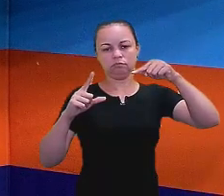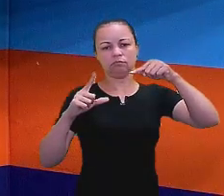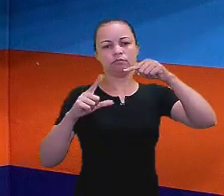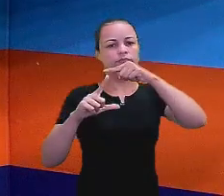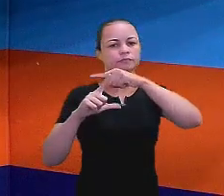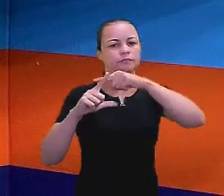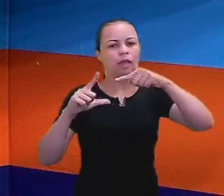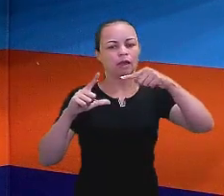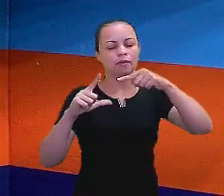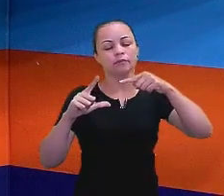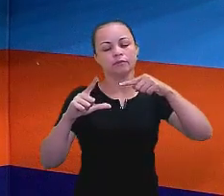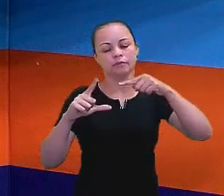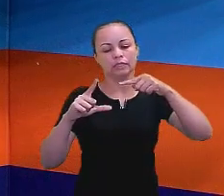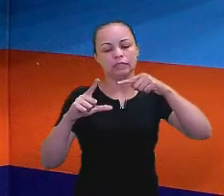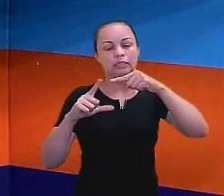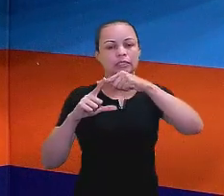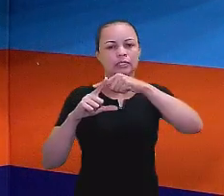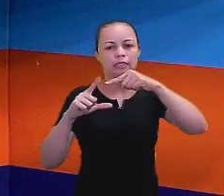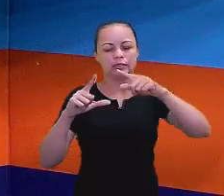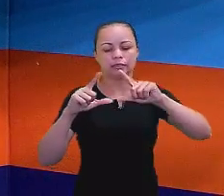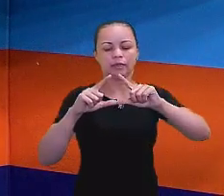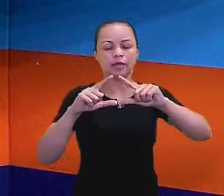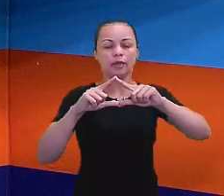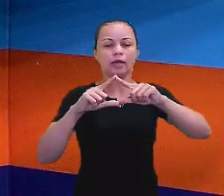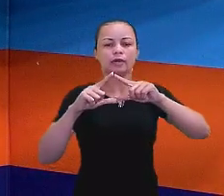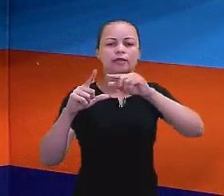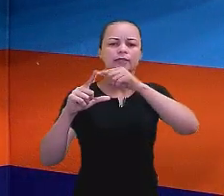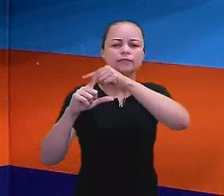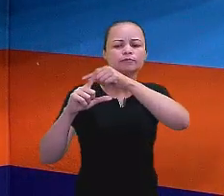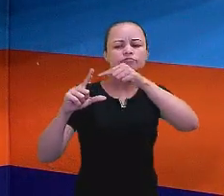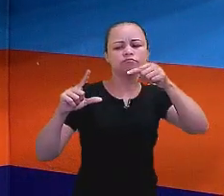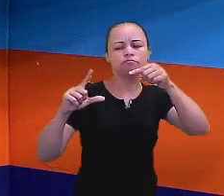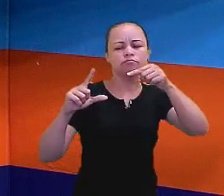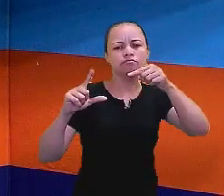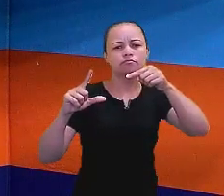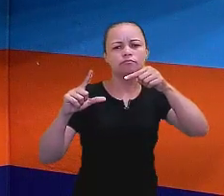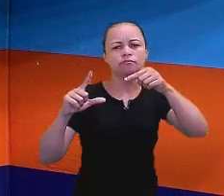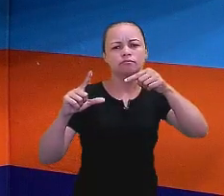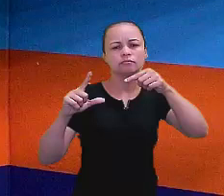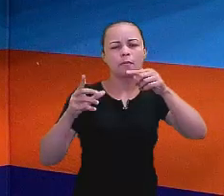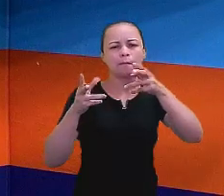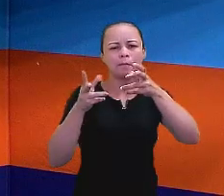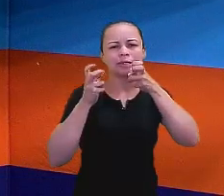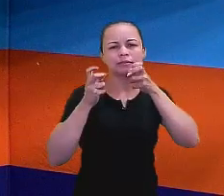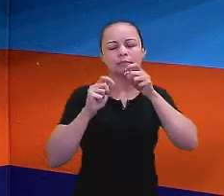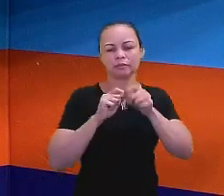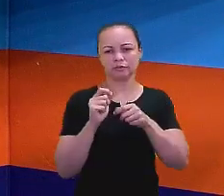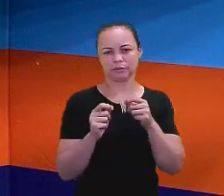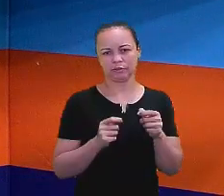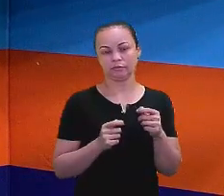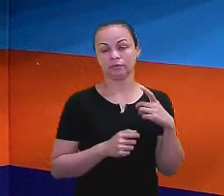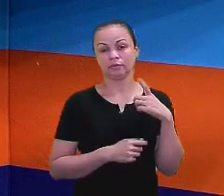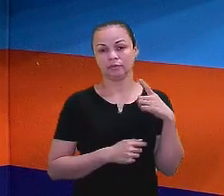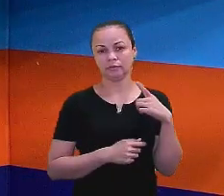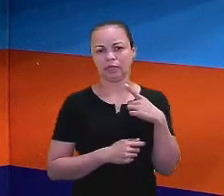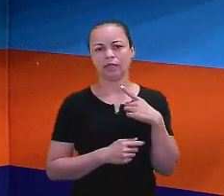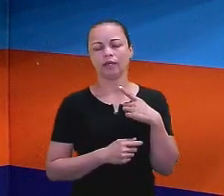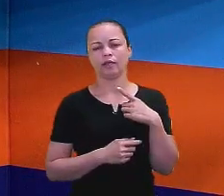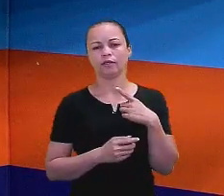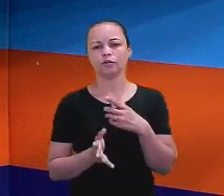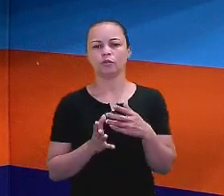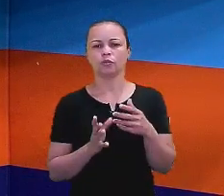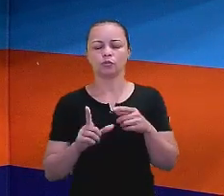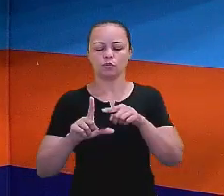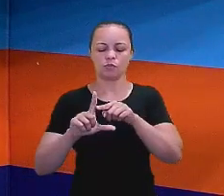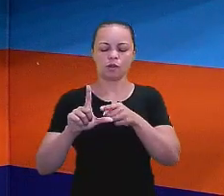né? Nessa reta que está paralela à base que a gente traçou, a gente percebeu que há um ângulo raso na